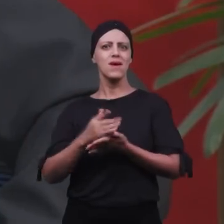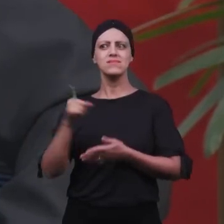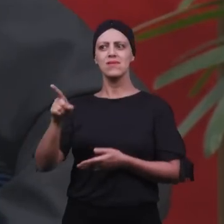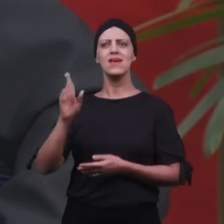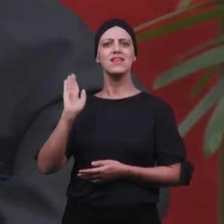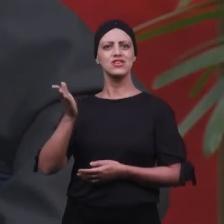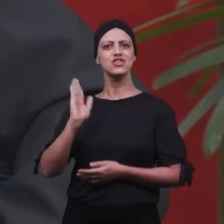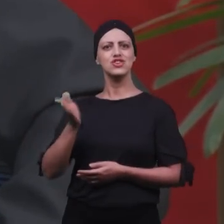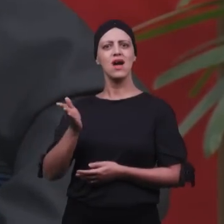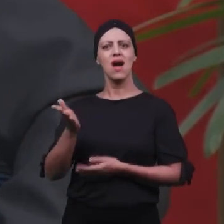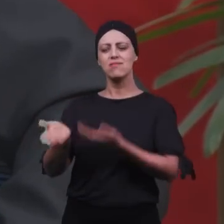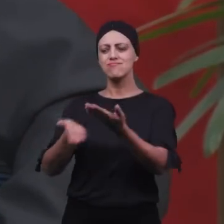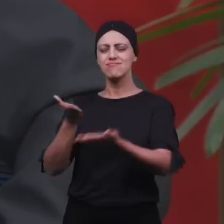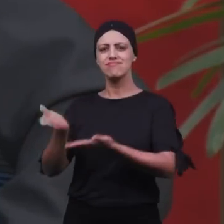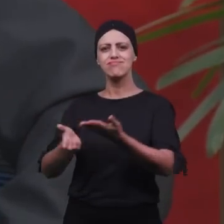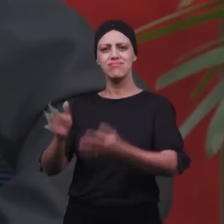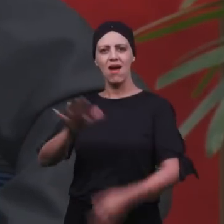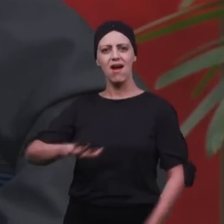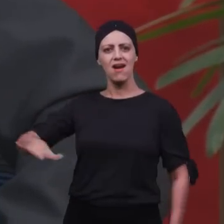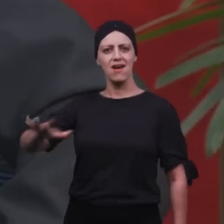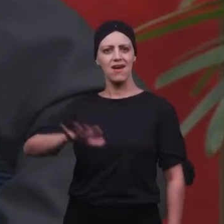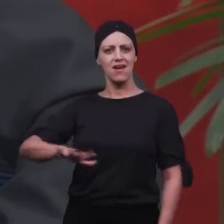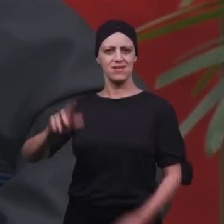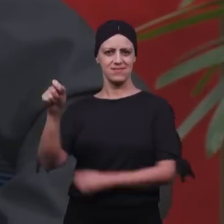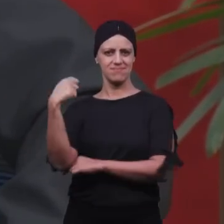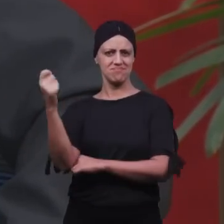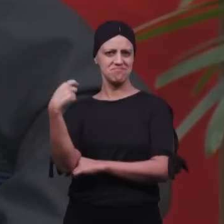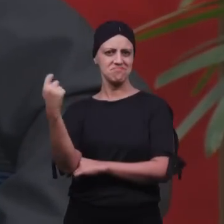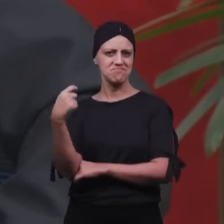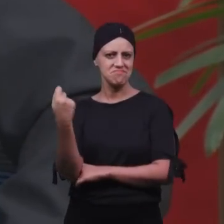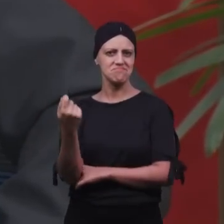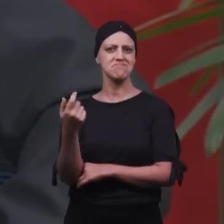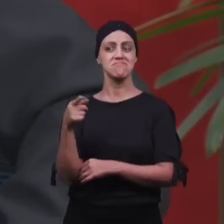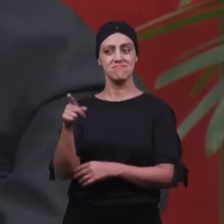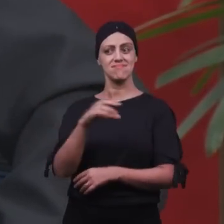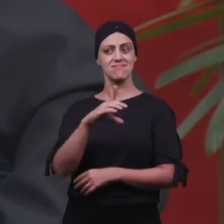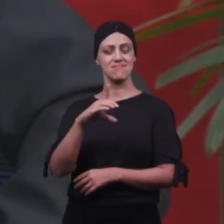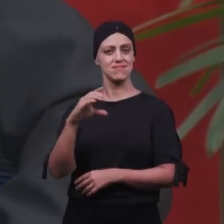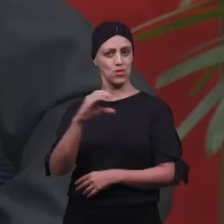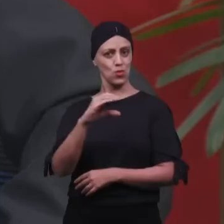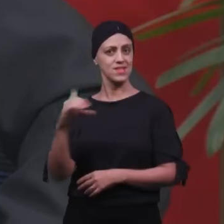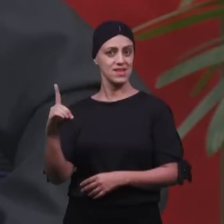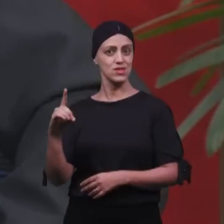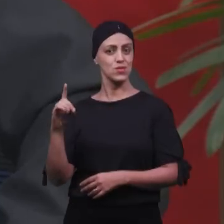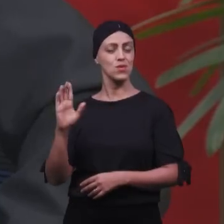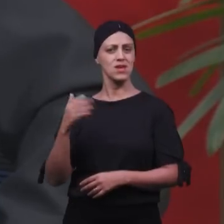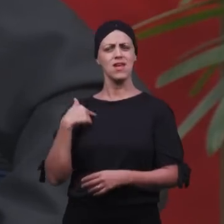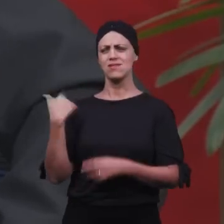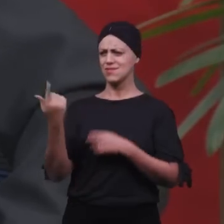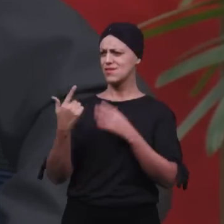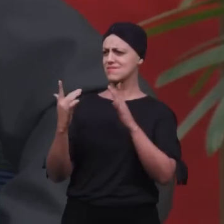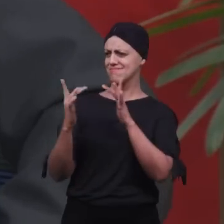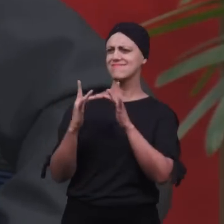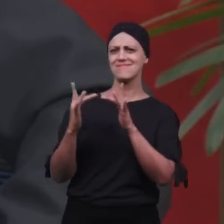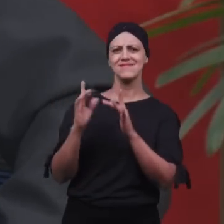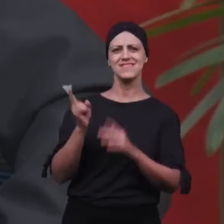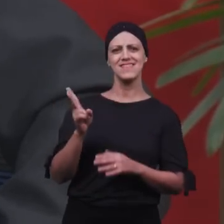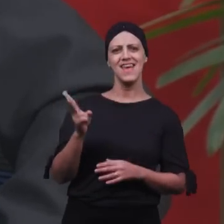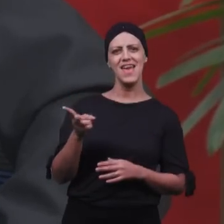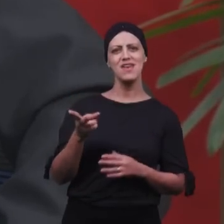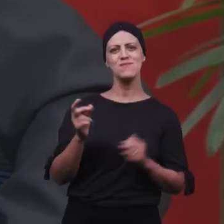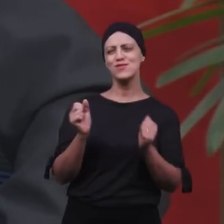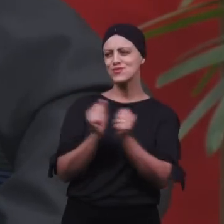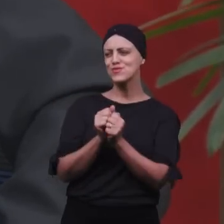do Sul e era coordenador lá no Rio Grande do Sul e nós tínhamos muito contato na época, às vezes em Manaim junto, em